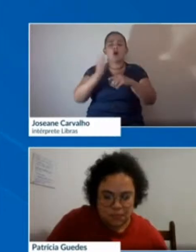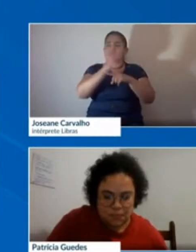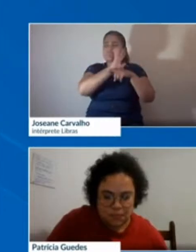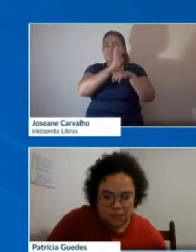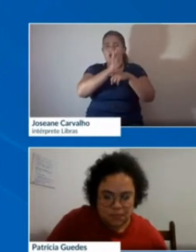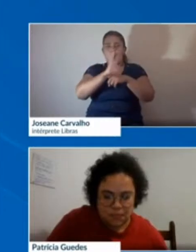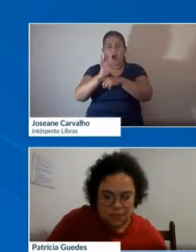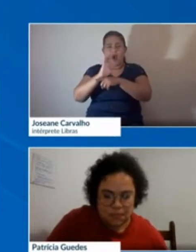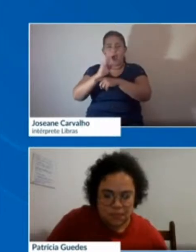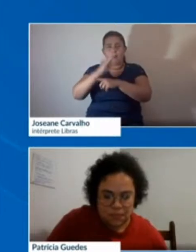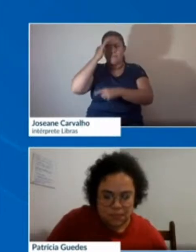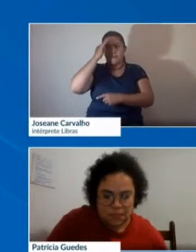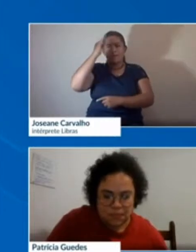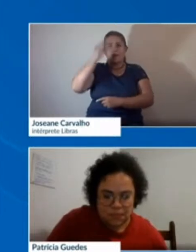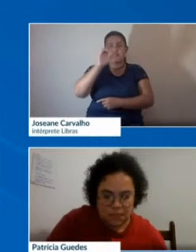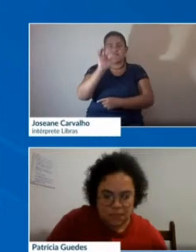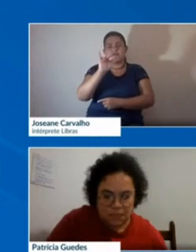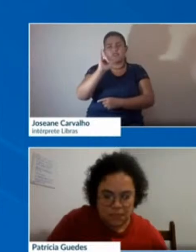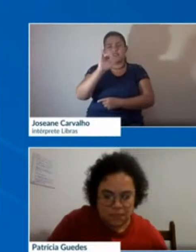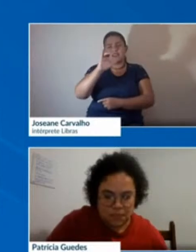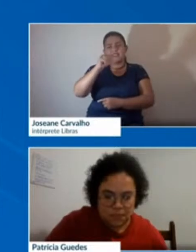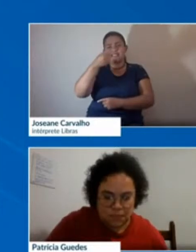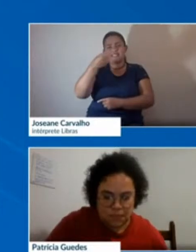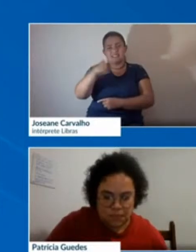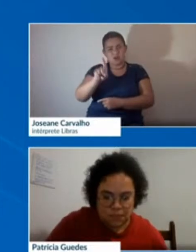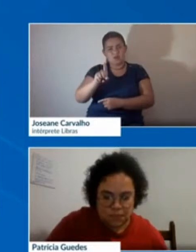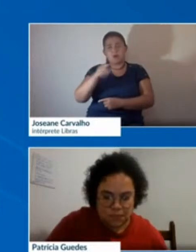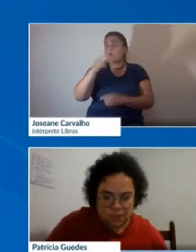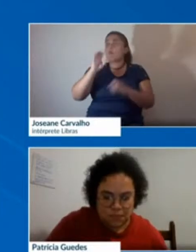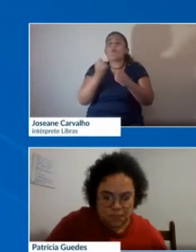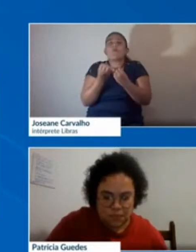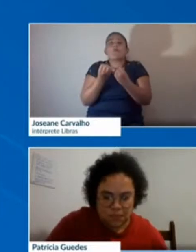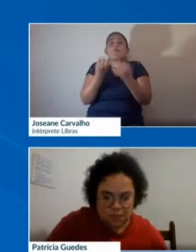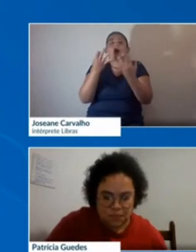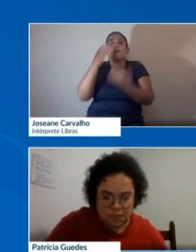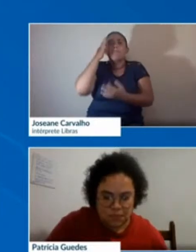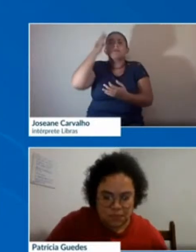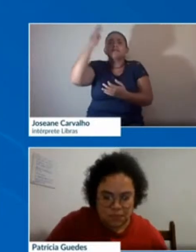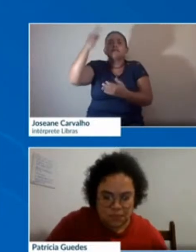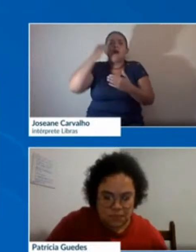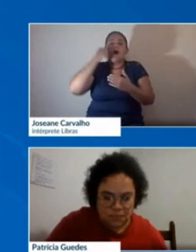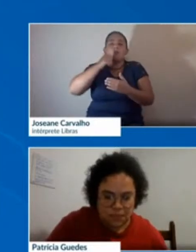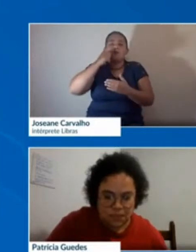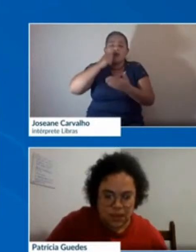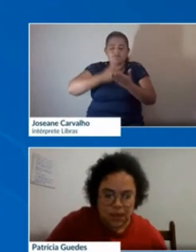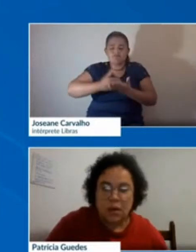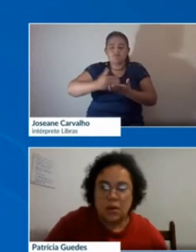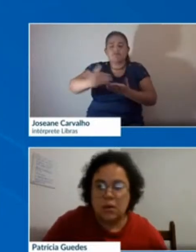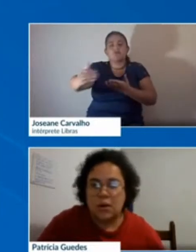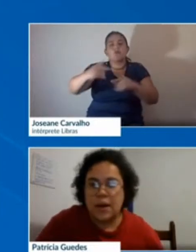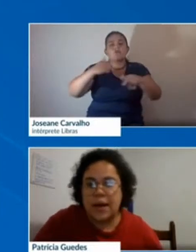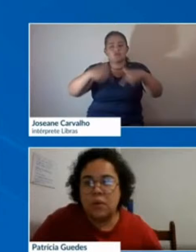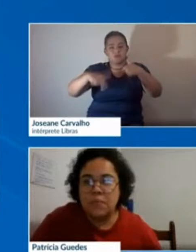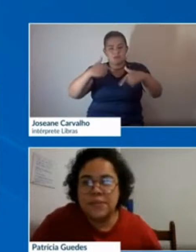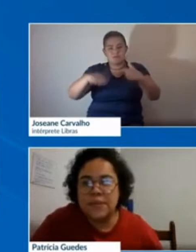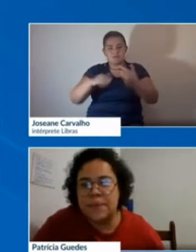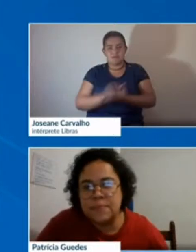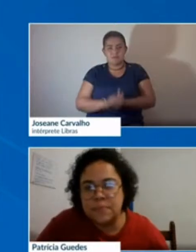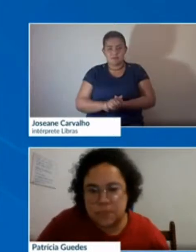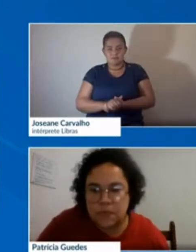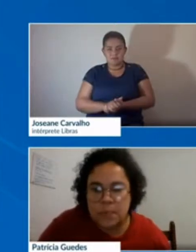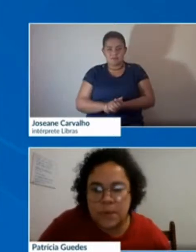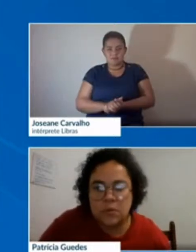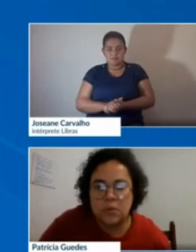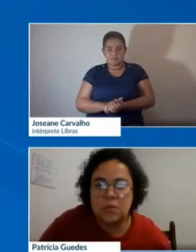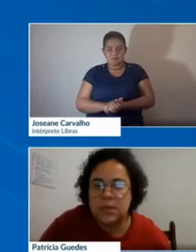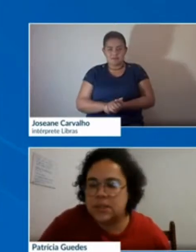majoritariamente de ficção. E quem foram as principais pioneiras naquele momento? É, como você